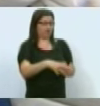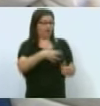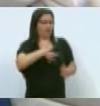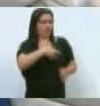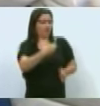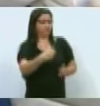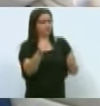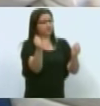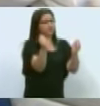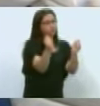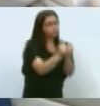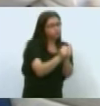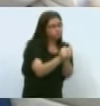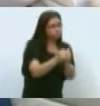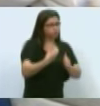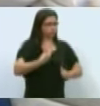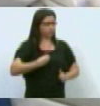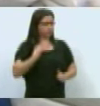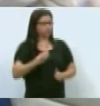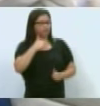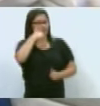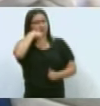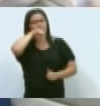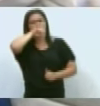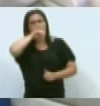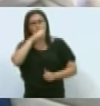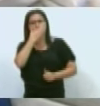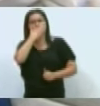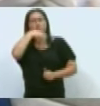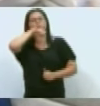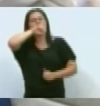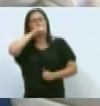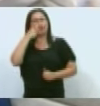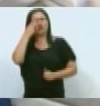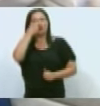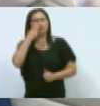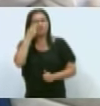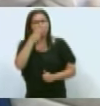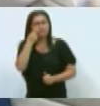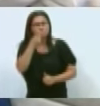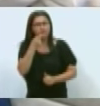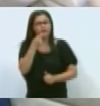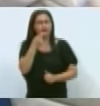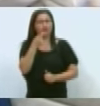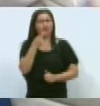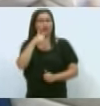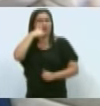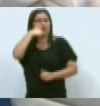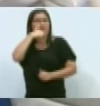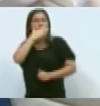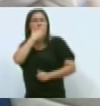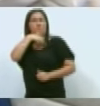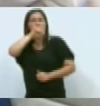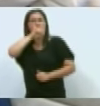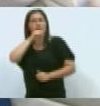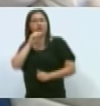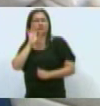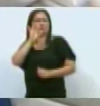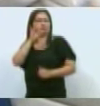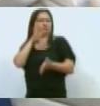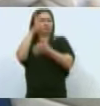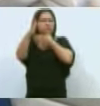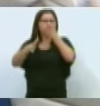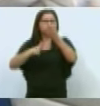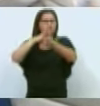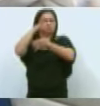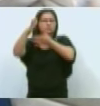junto com a Manuela, que fala, né? Mas fala um pouco menos, e o pai da Clarinha que fala pouco, né? Você acha que